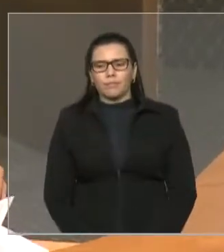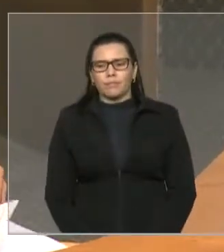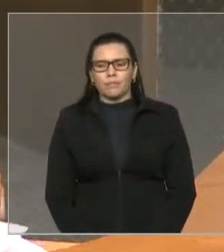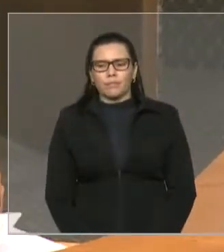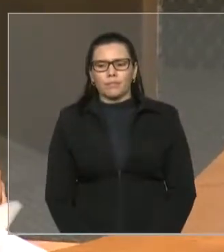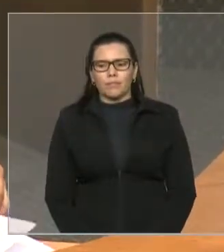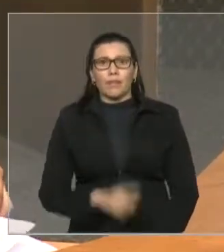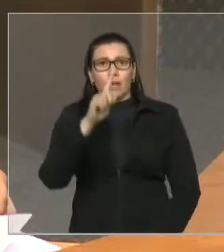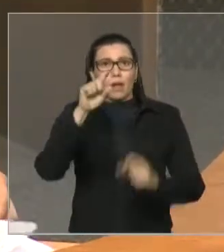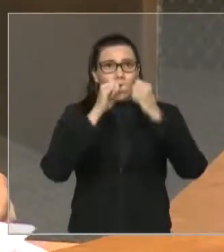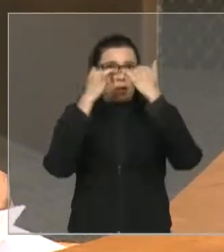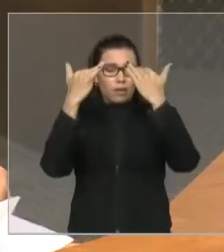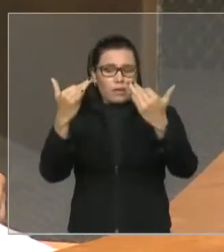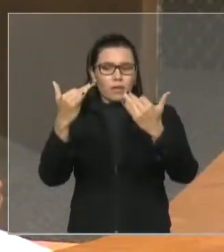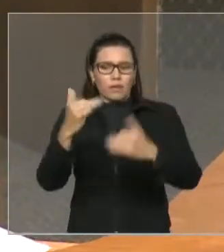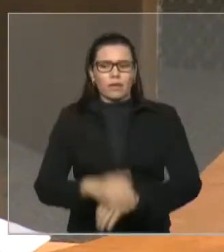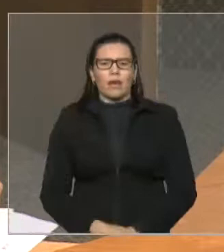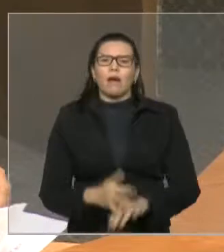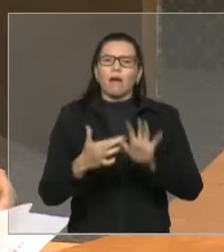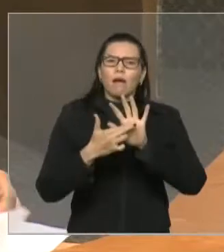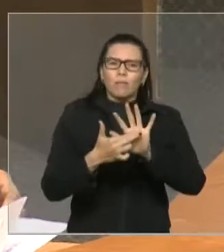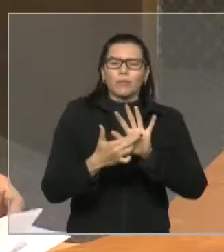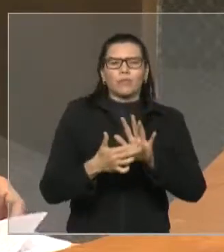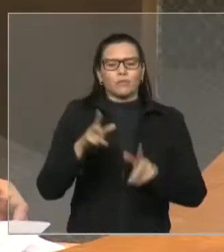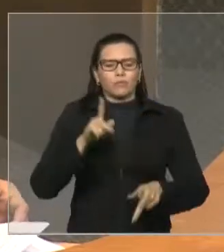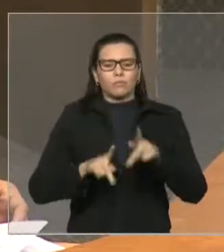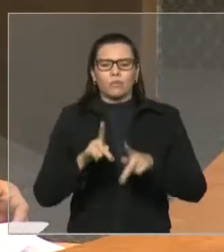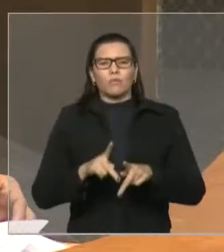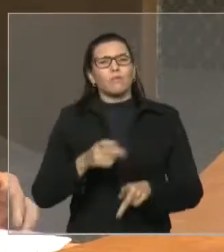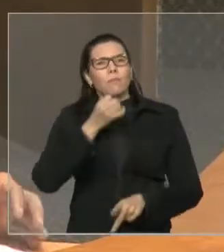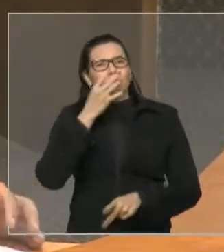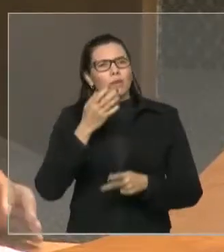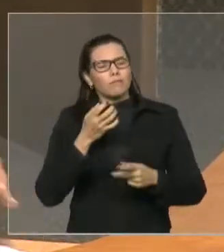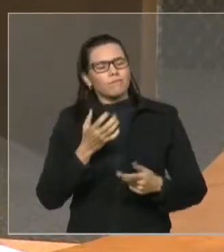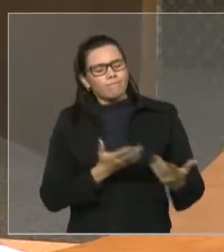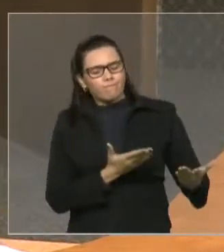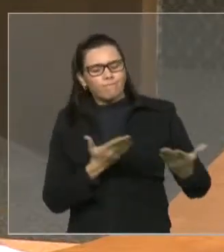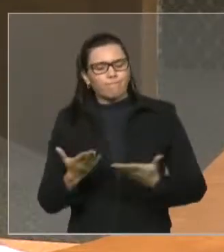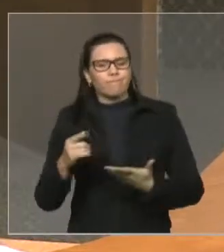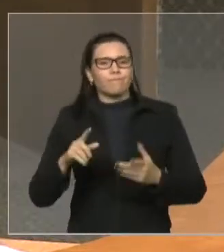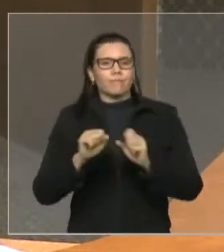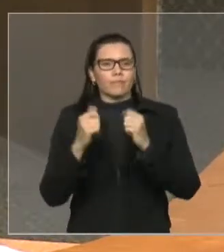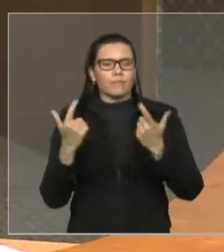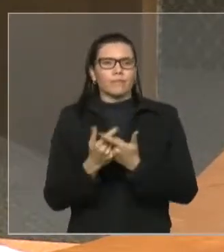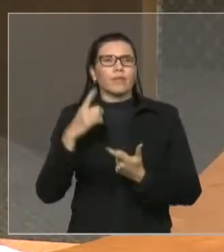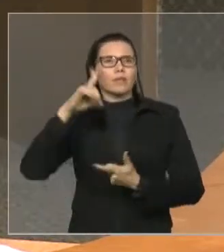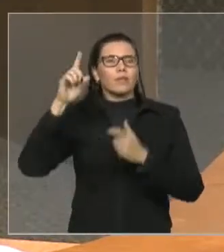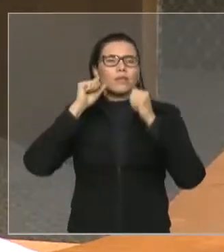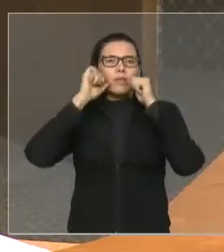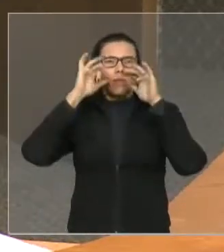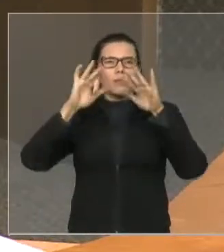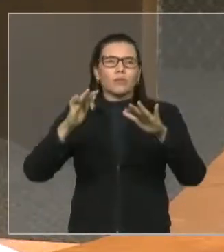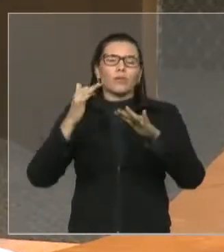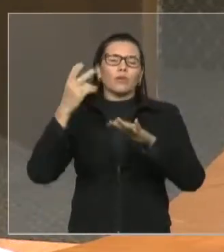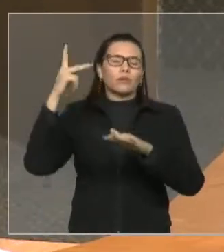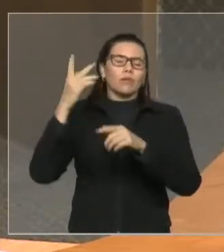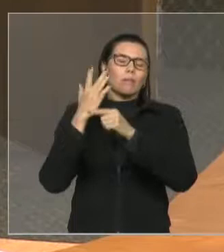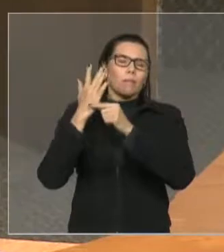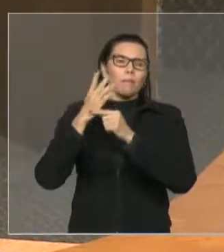Galeria hoje ocupada pela representatividade popular, sejam todos bem-vindos à Casa do Povo. Que Deus estenda suas mãos poderosas sobre o estado do